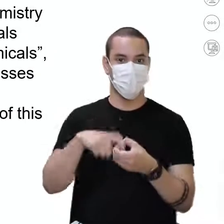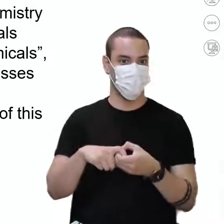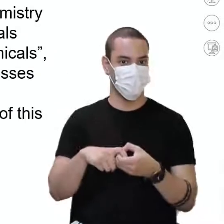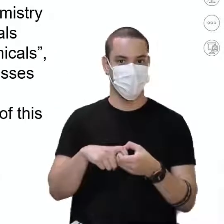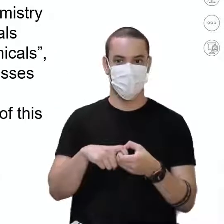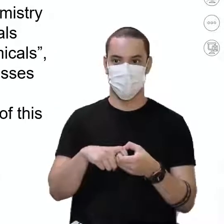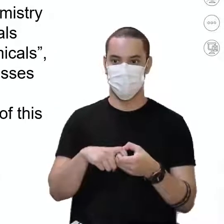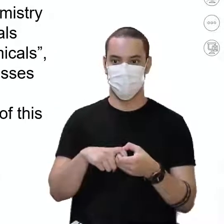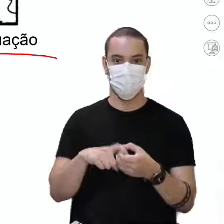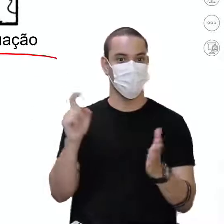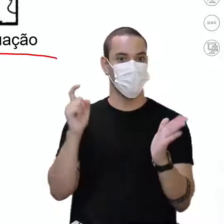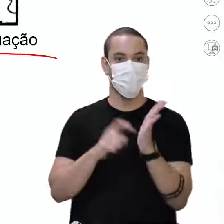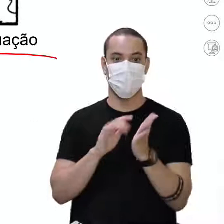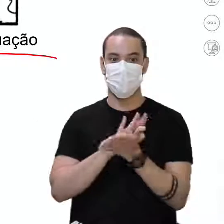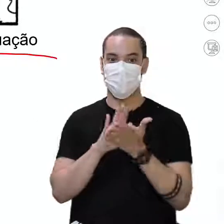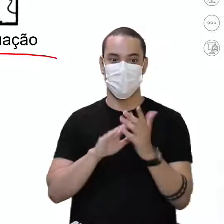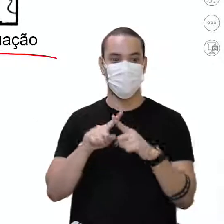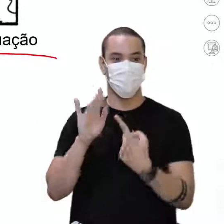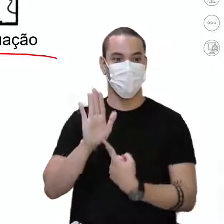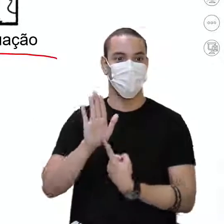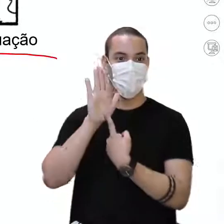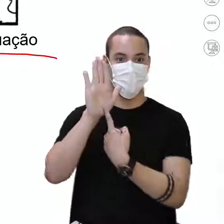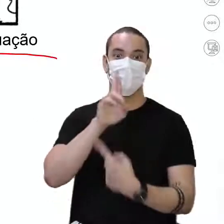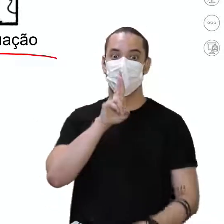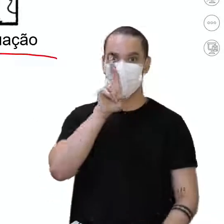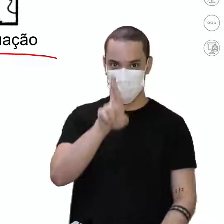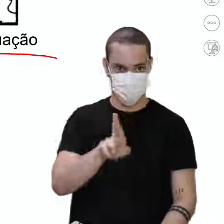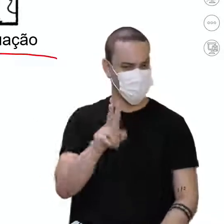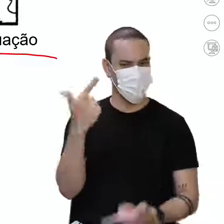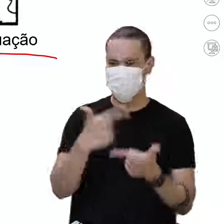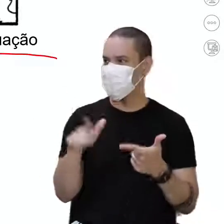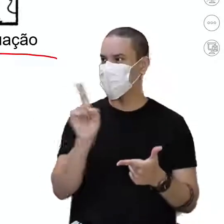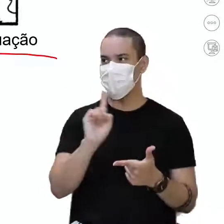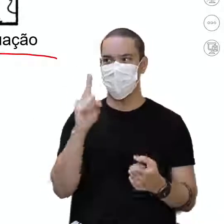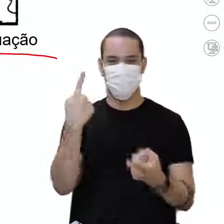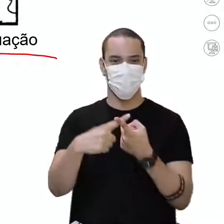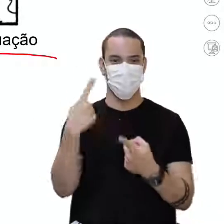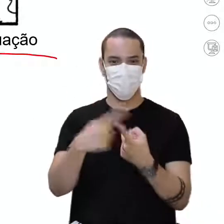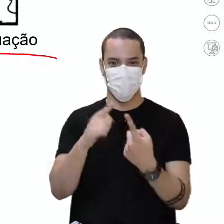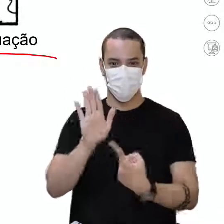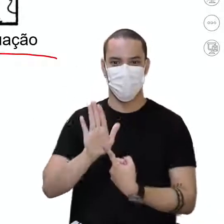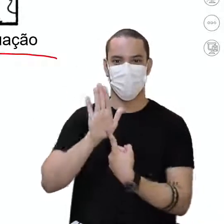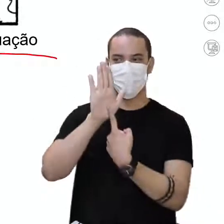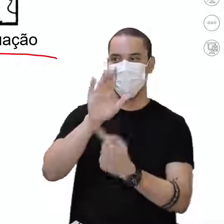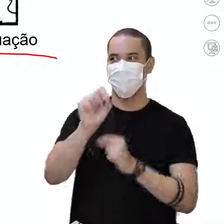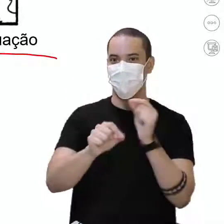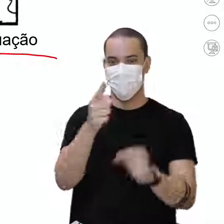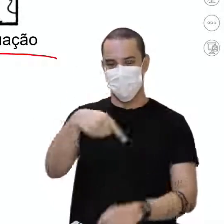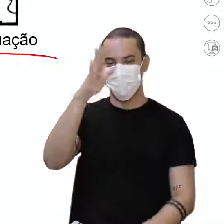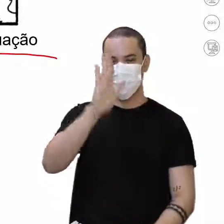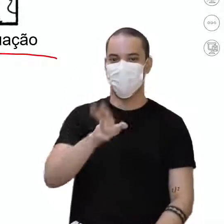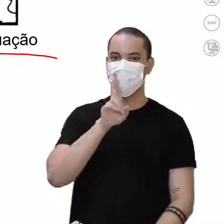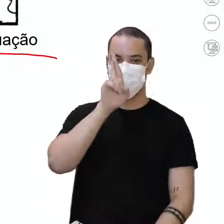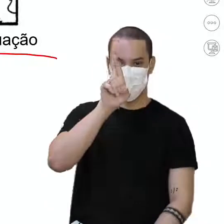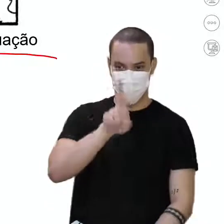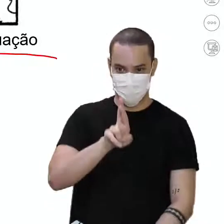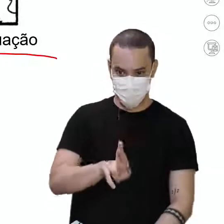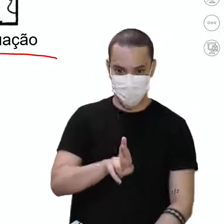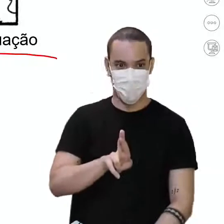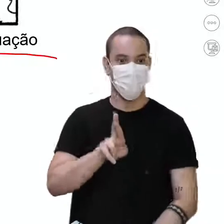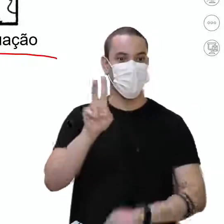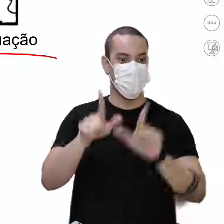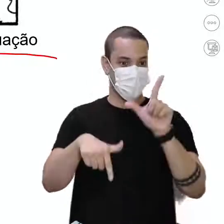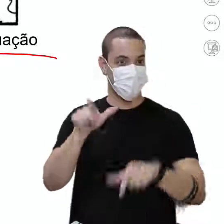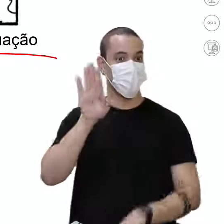nem cliquei aqui, já mostrou a resposta para vocês, mas não tem problema, porque vocês já responderam. E se responderam a letra